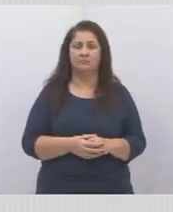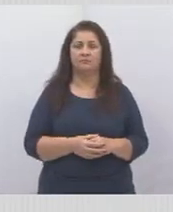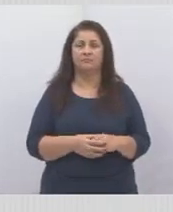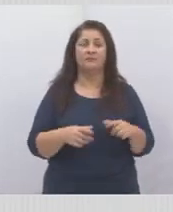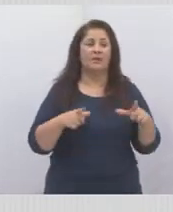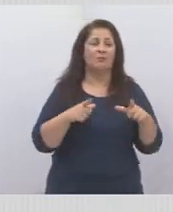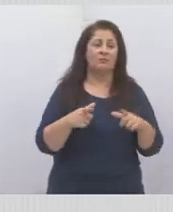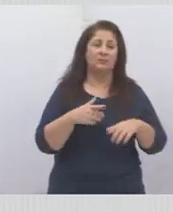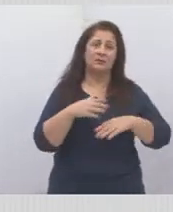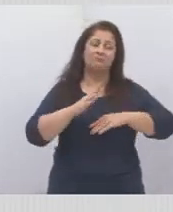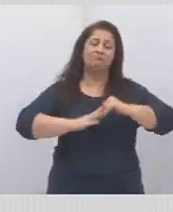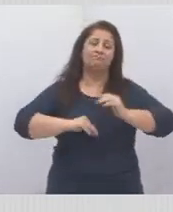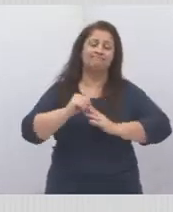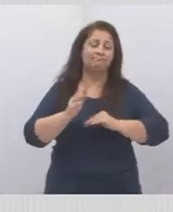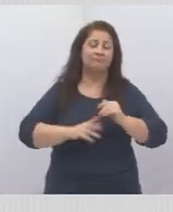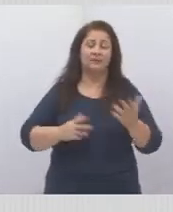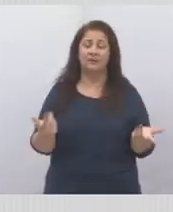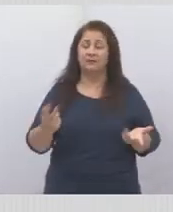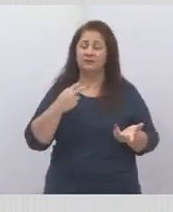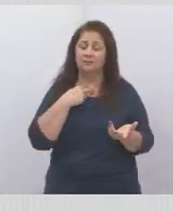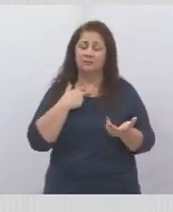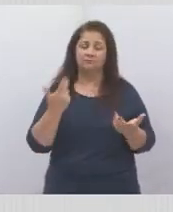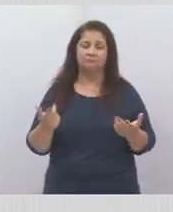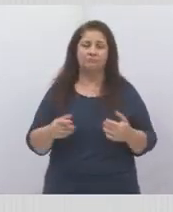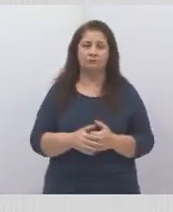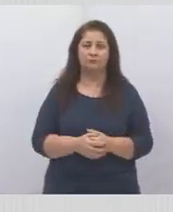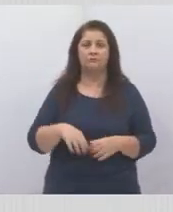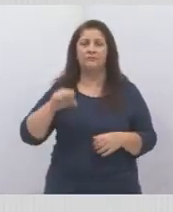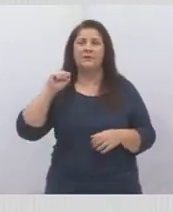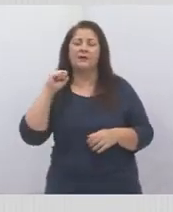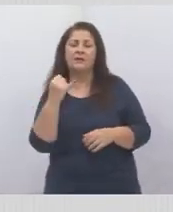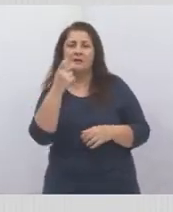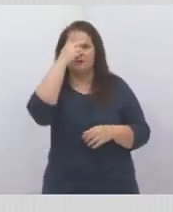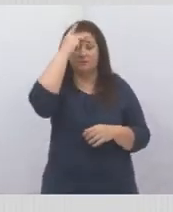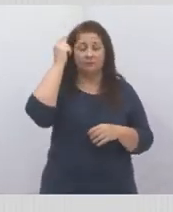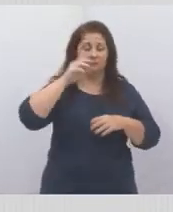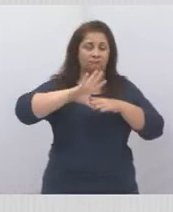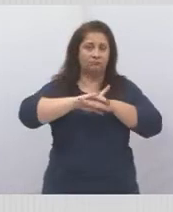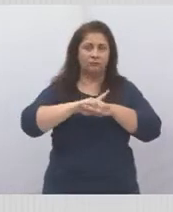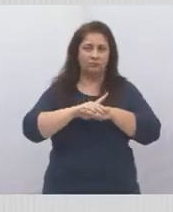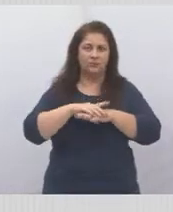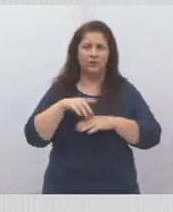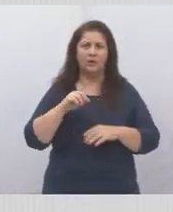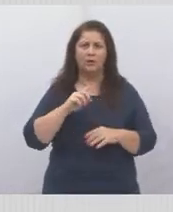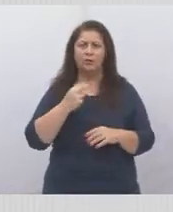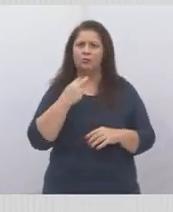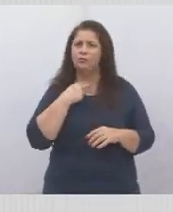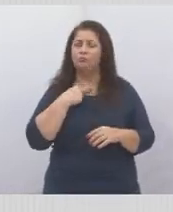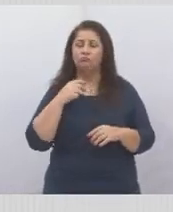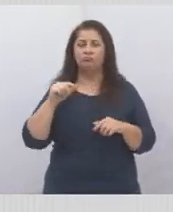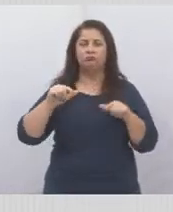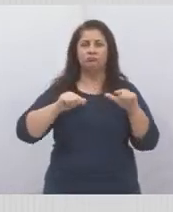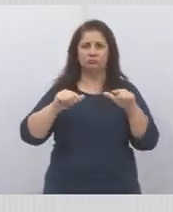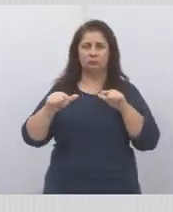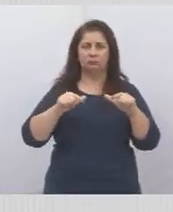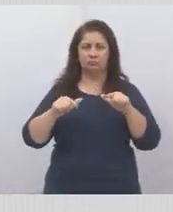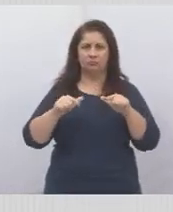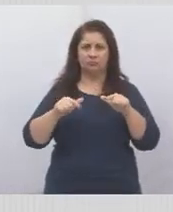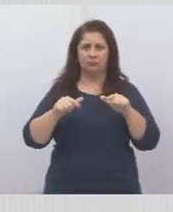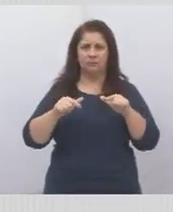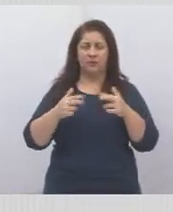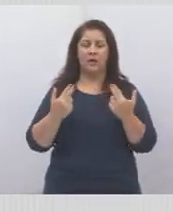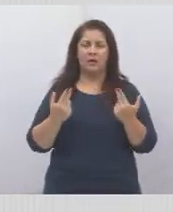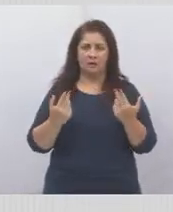atividade habitual de trabalho se a pessoa por conta de uma doença não consegue mais exercer permanentemente